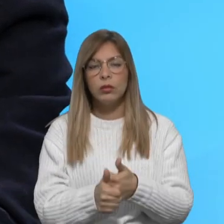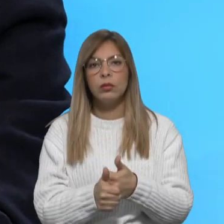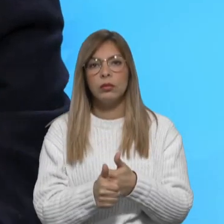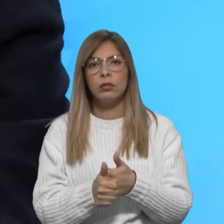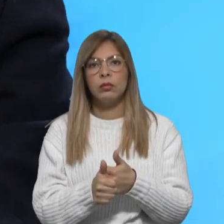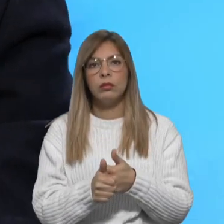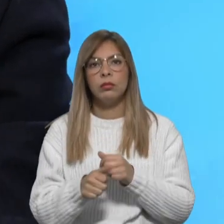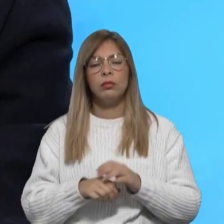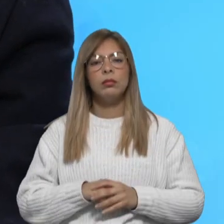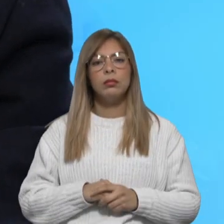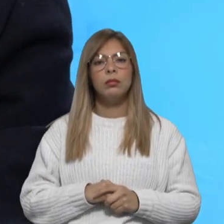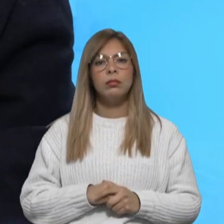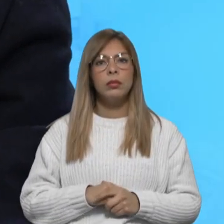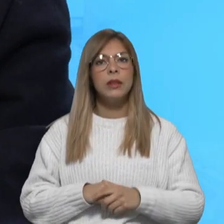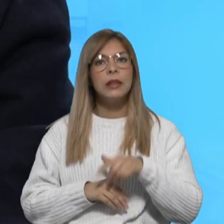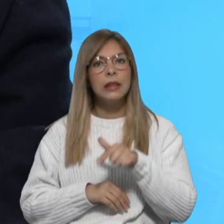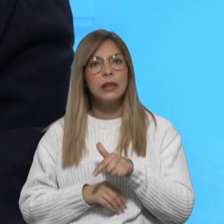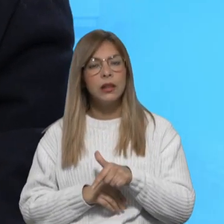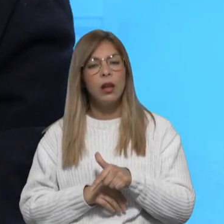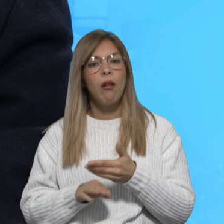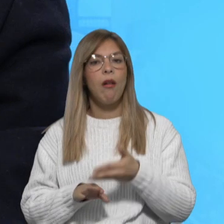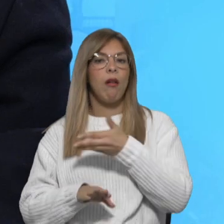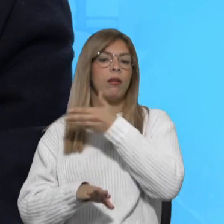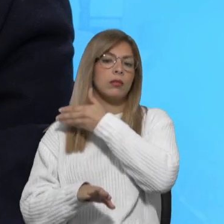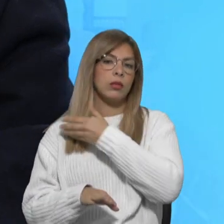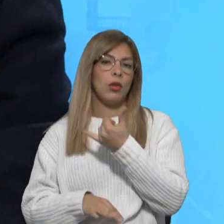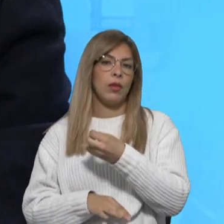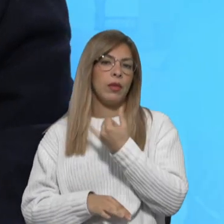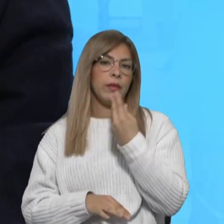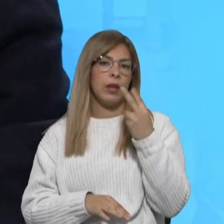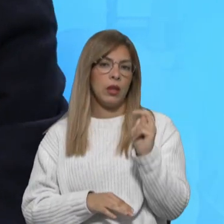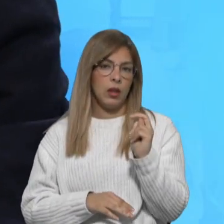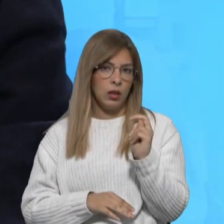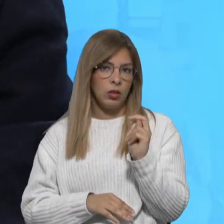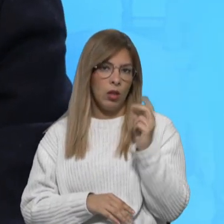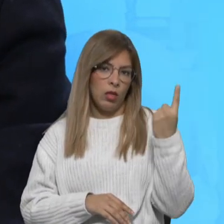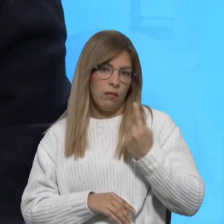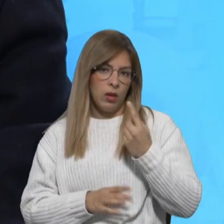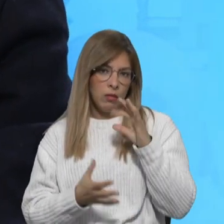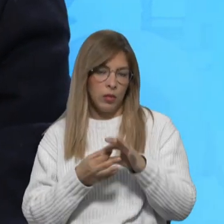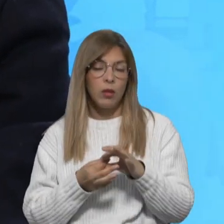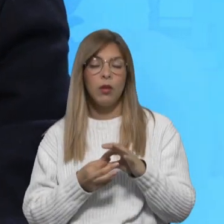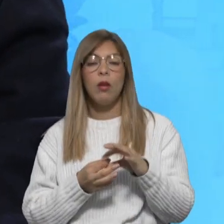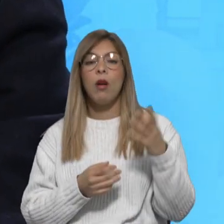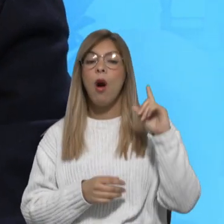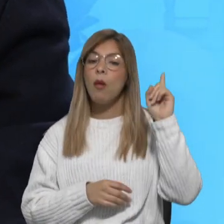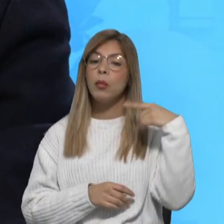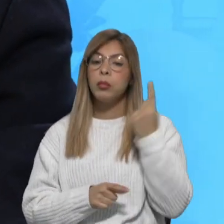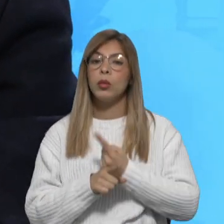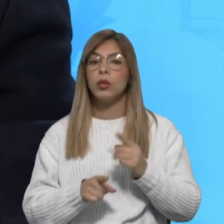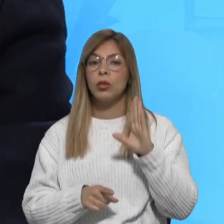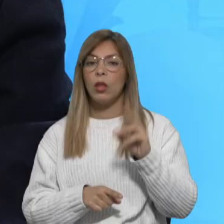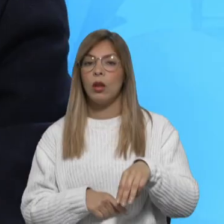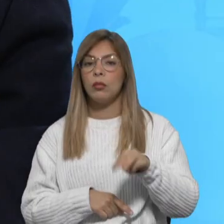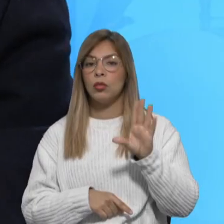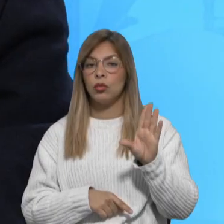3 anos, porque esta edição deveria ter acontecido em 2023. Não aconteceu em 2023 porque era o ano da jornada da juventude. Passou